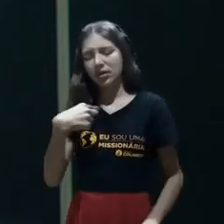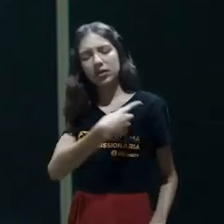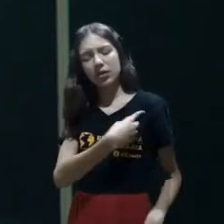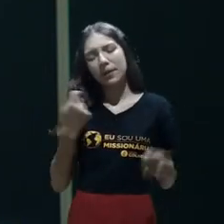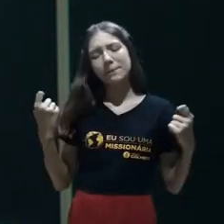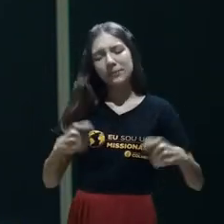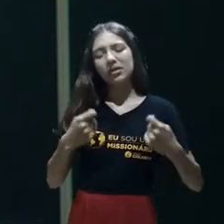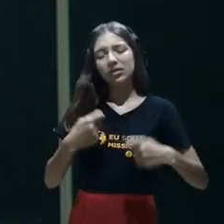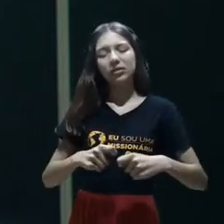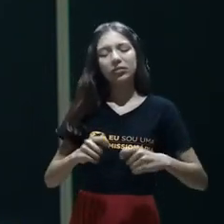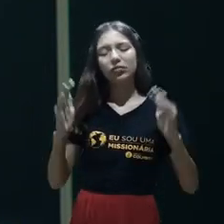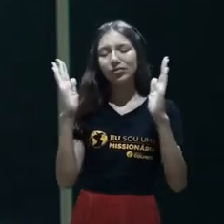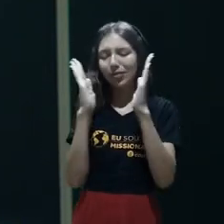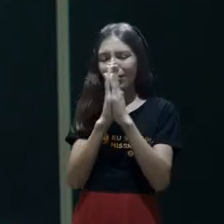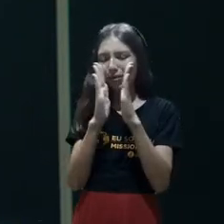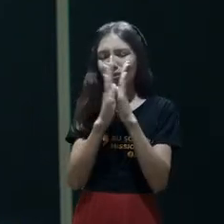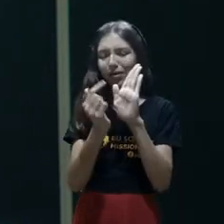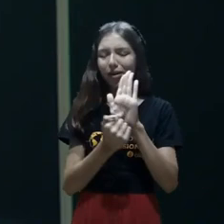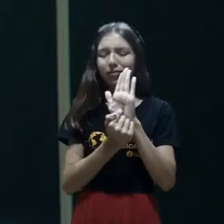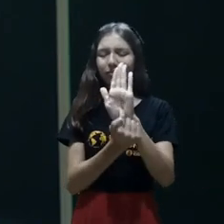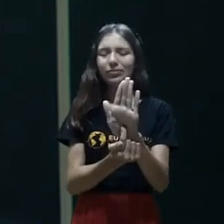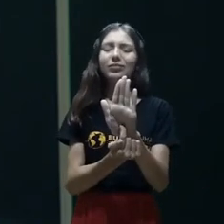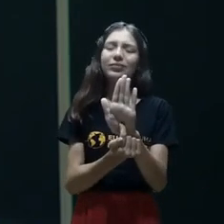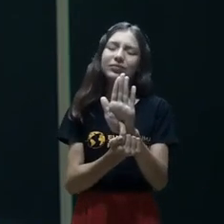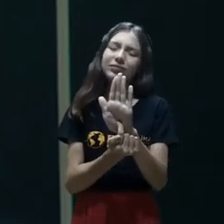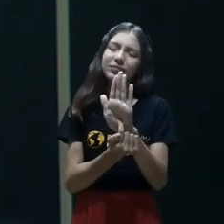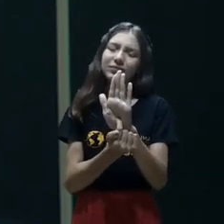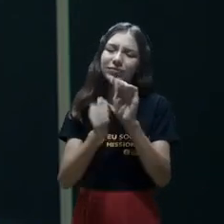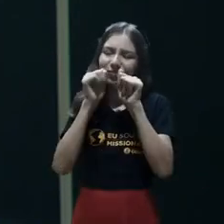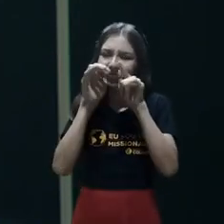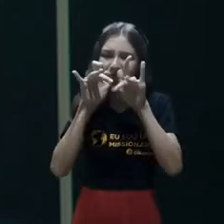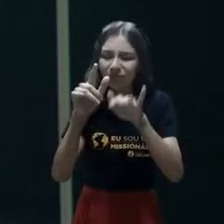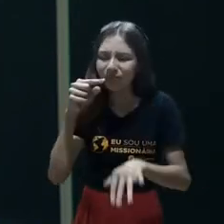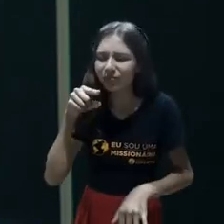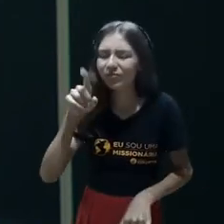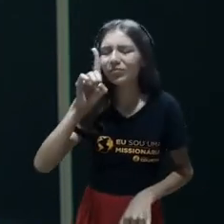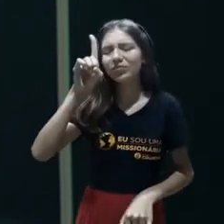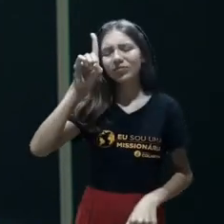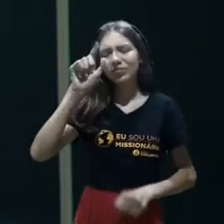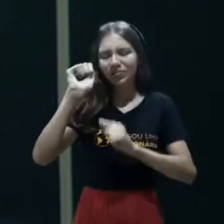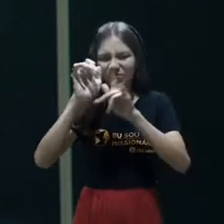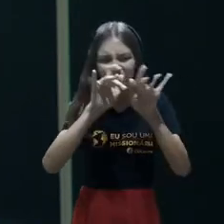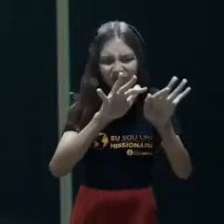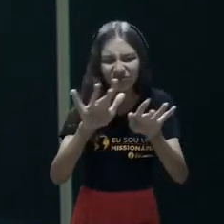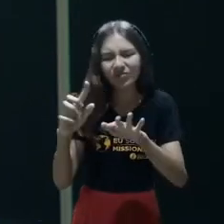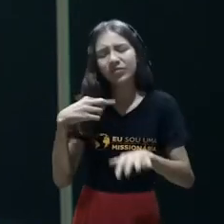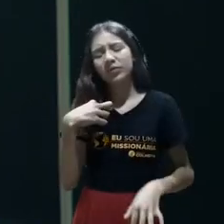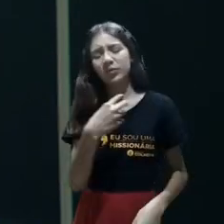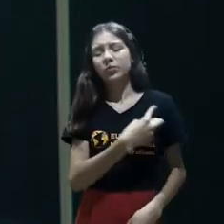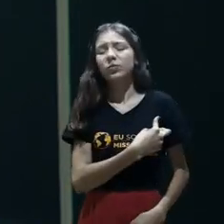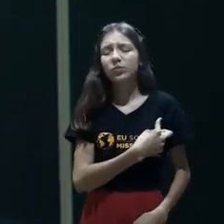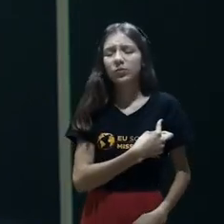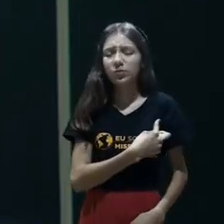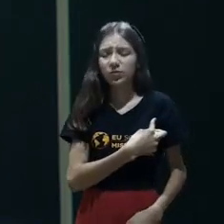oração. E nós apresentamos a Ti pedindo: visita, Senhor. Nós já falamos,